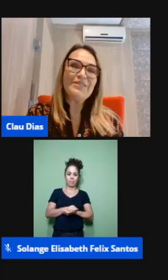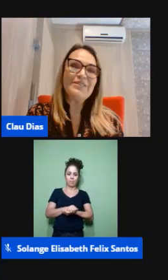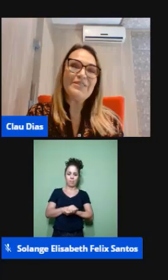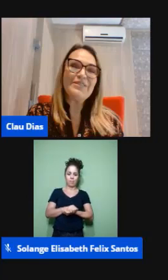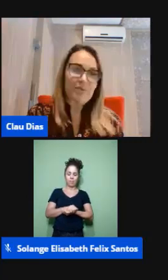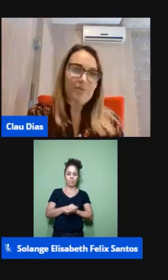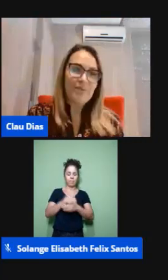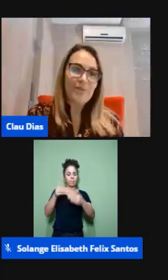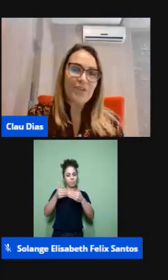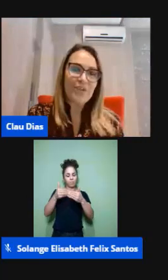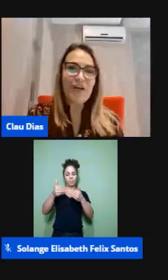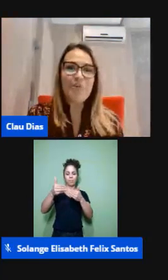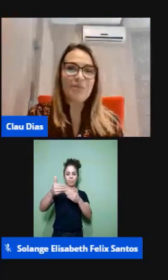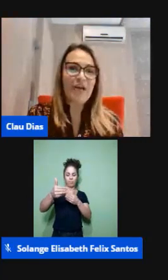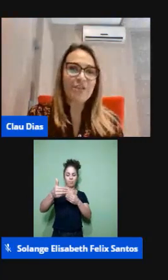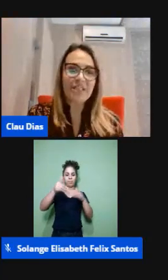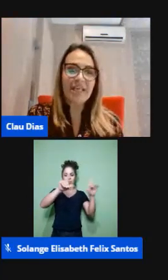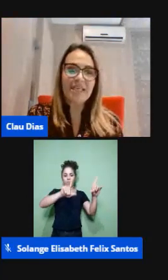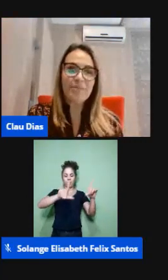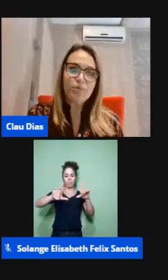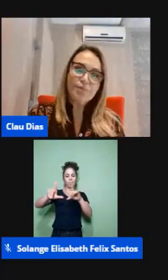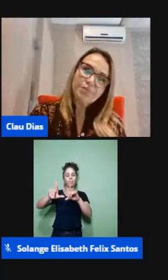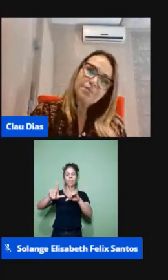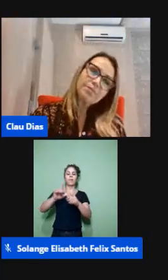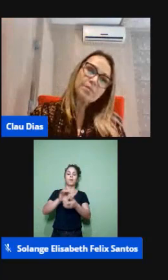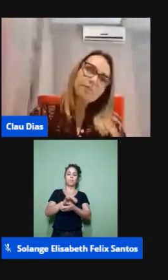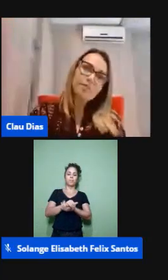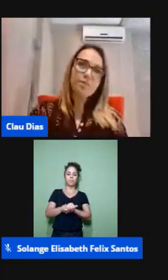Continuando, pode mudar, por gentileza.